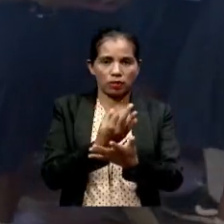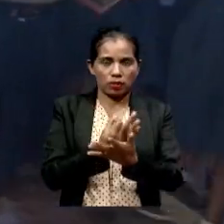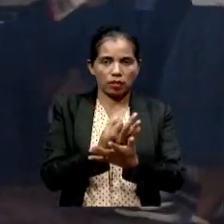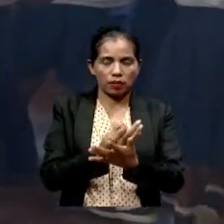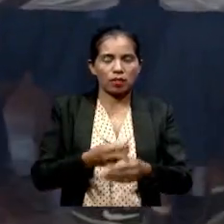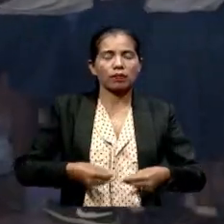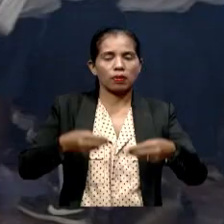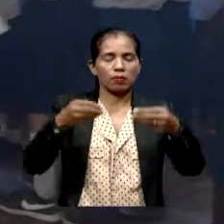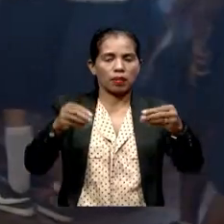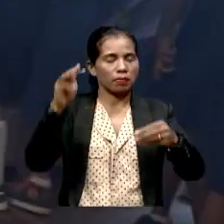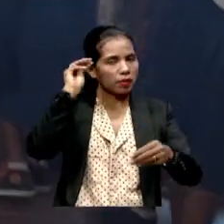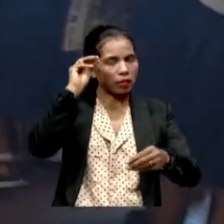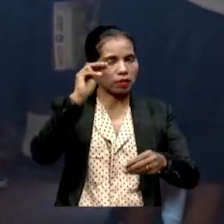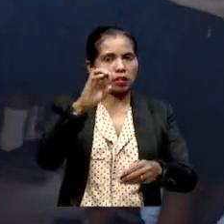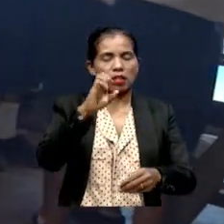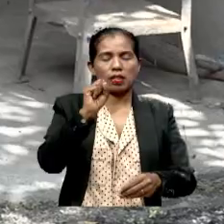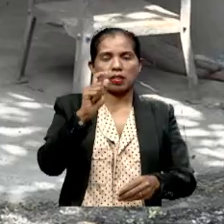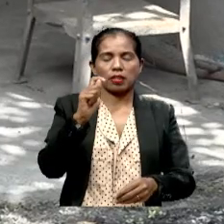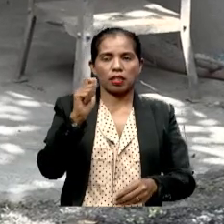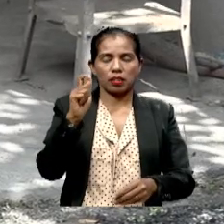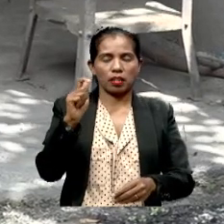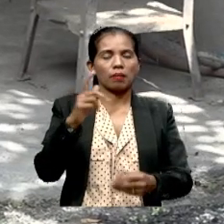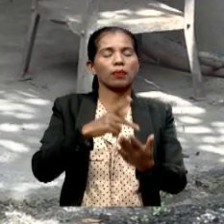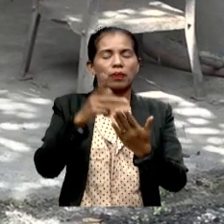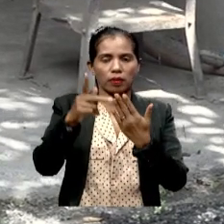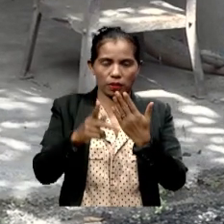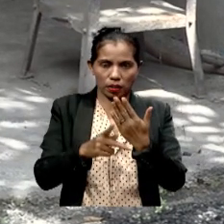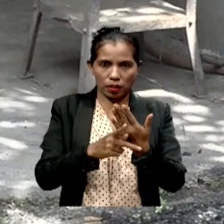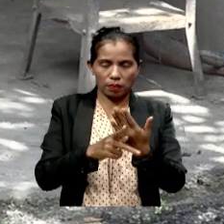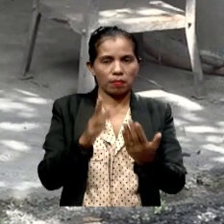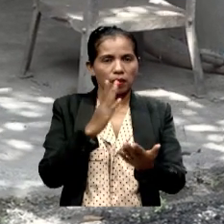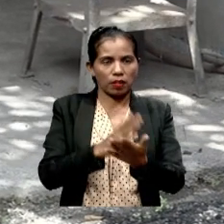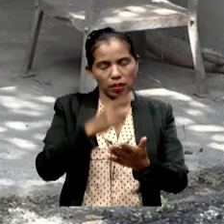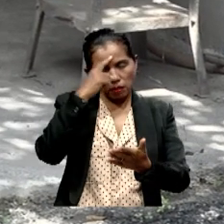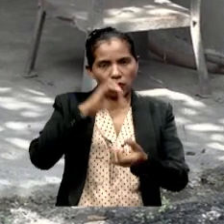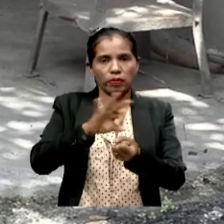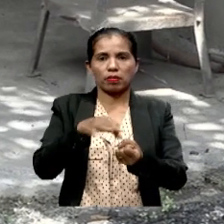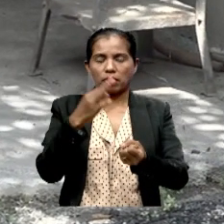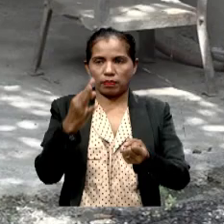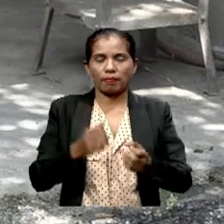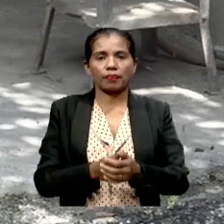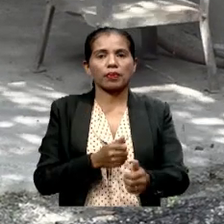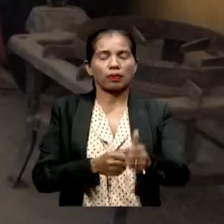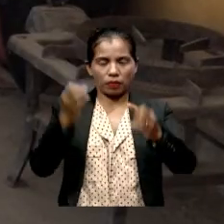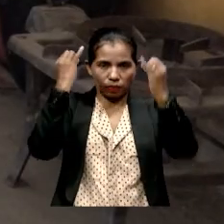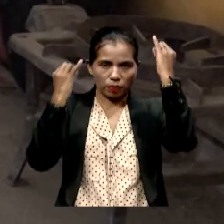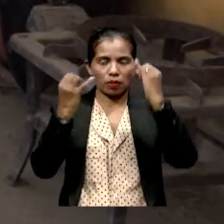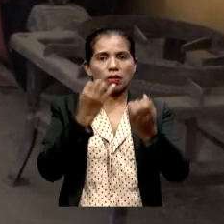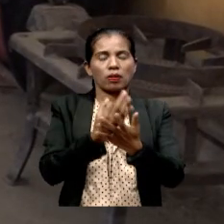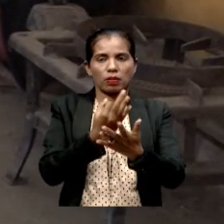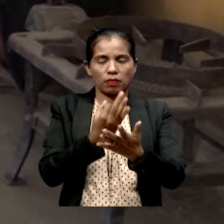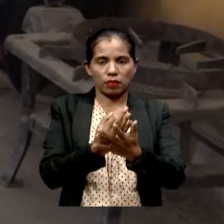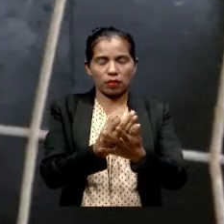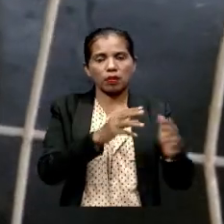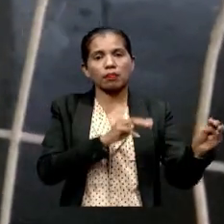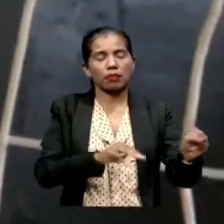Ministério Estatal programa merenda escolar ne parado tamba pandemia COVID-19. Tur informação orçamento refere